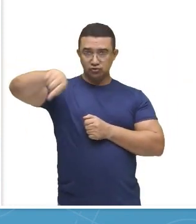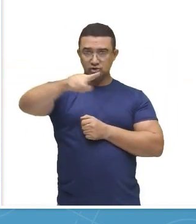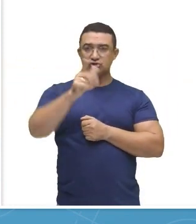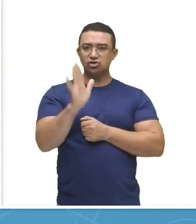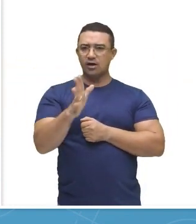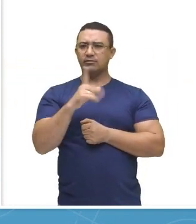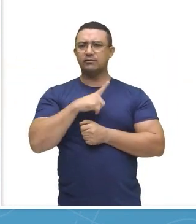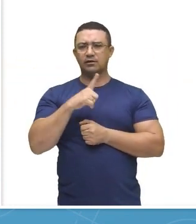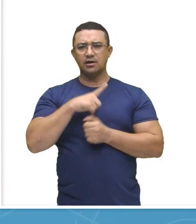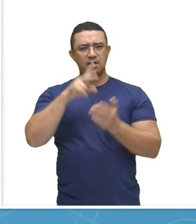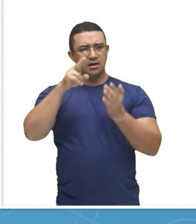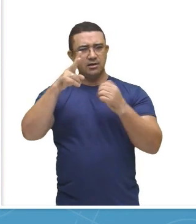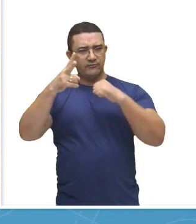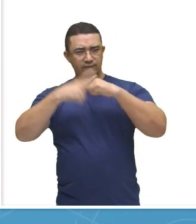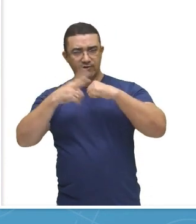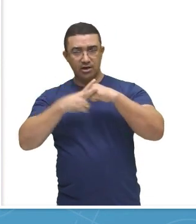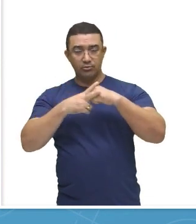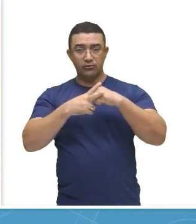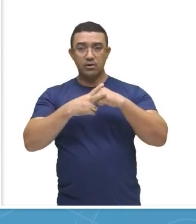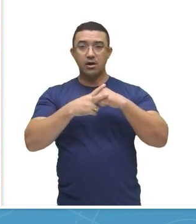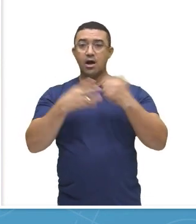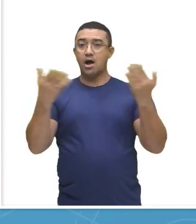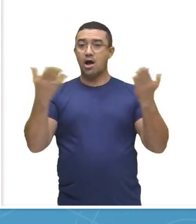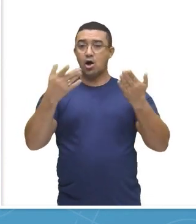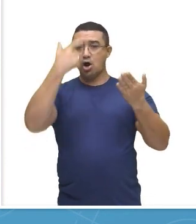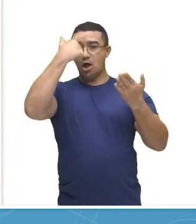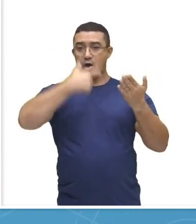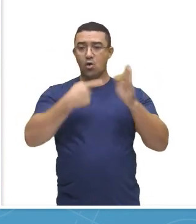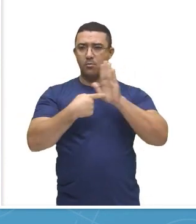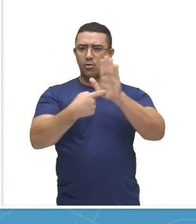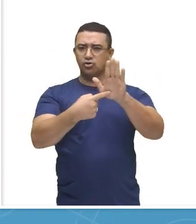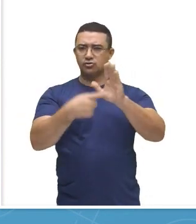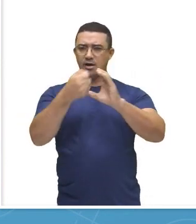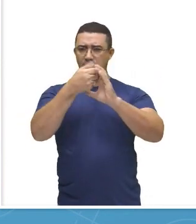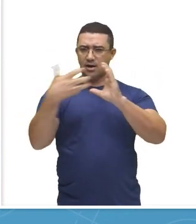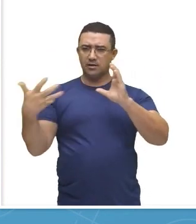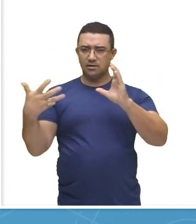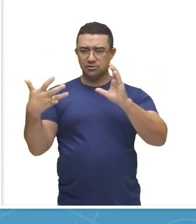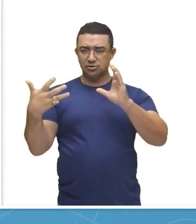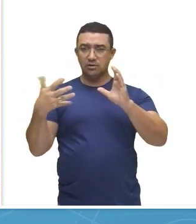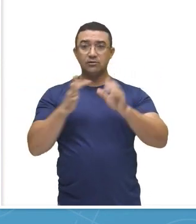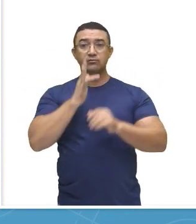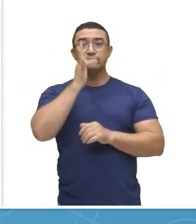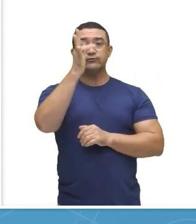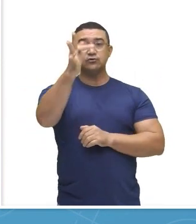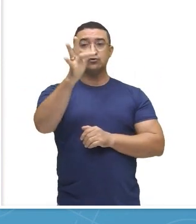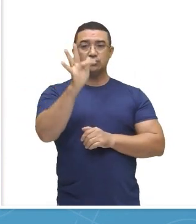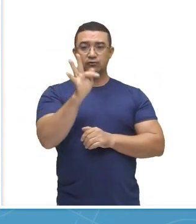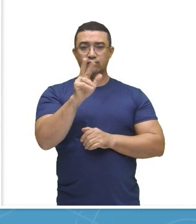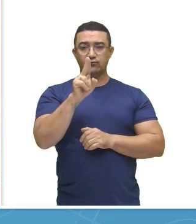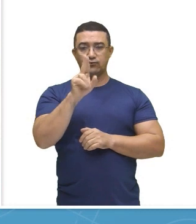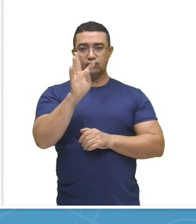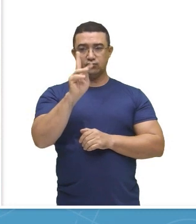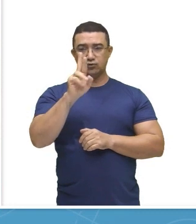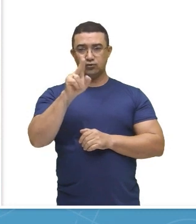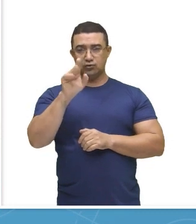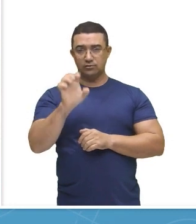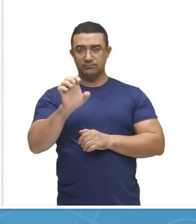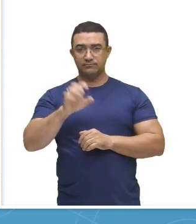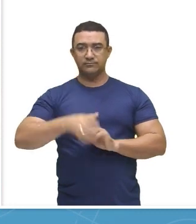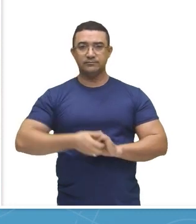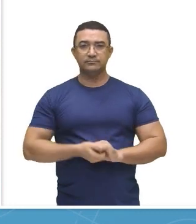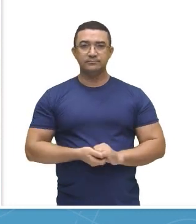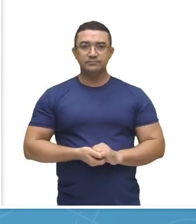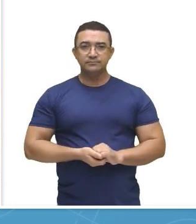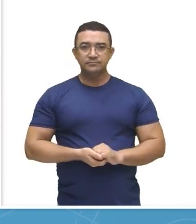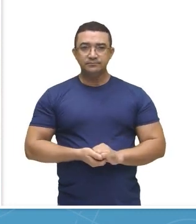vou falar agora sobre as características do futuro com be going to. Venham comigo, let's go.